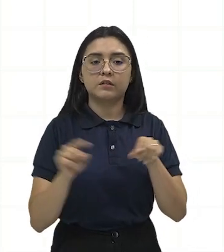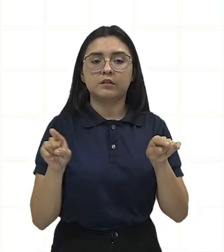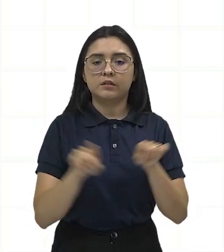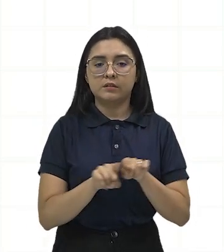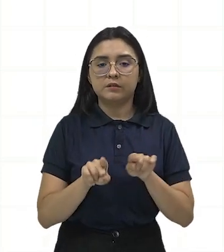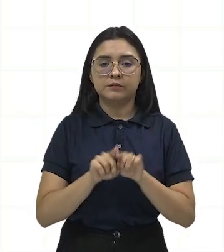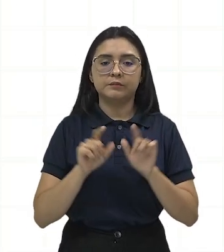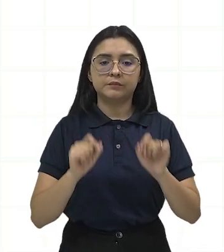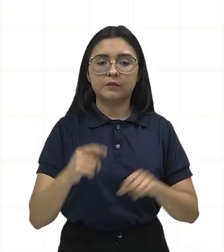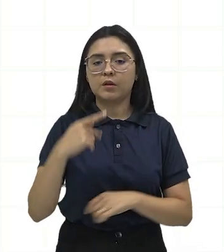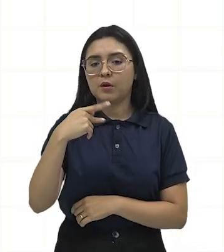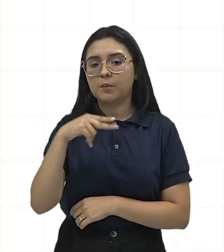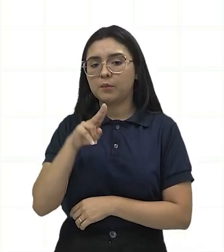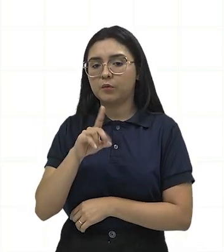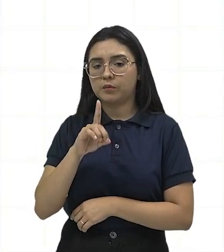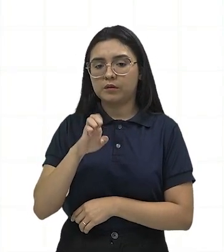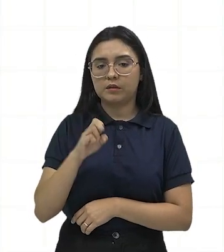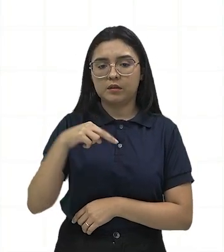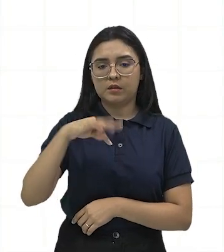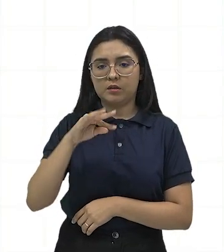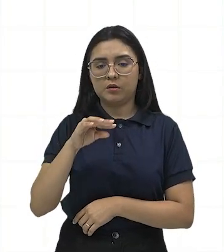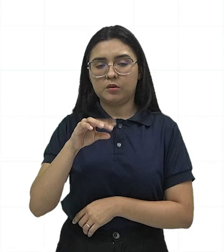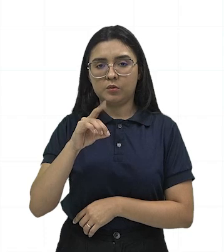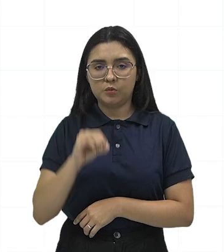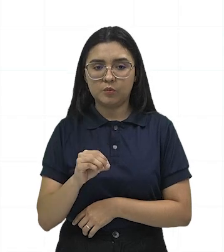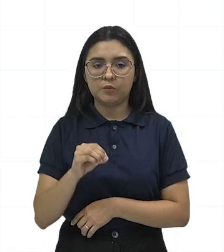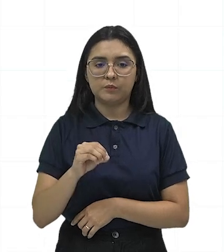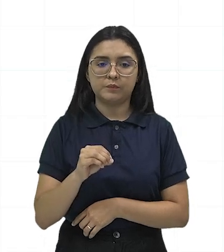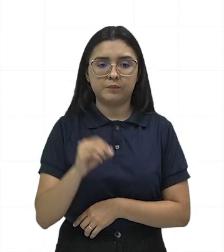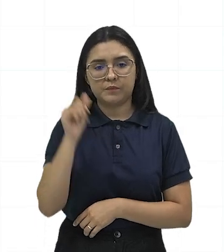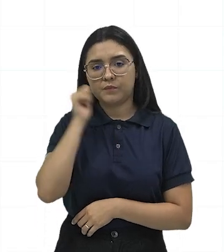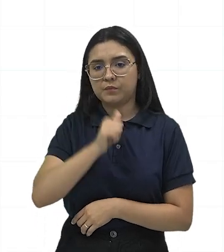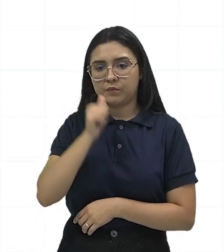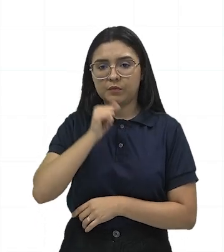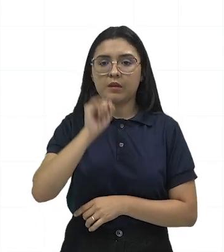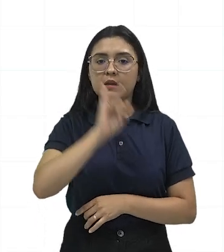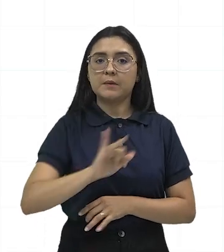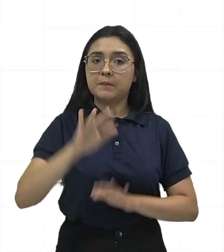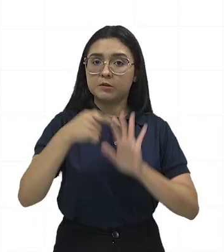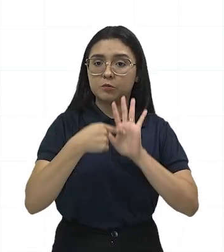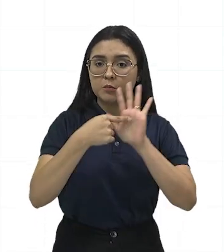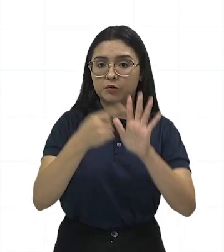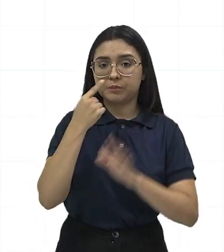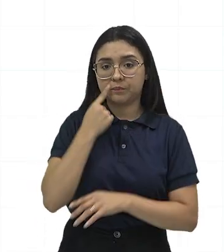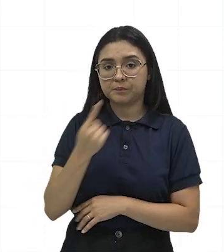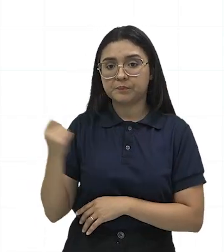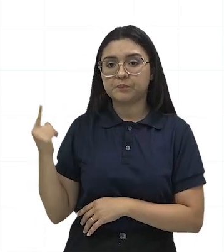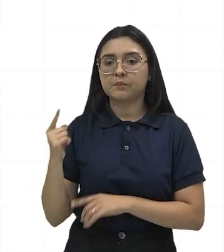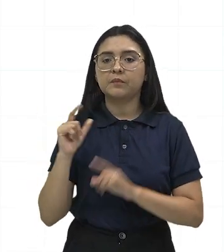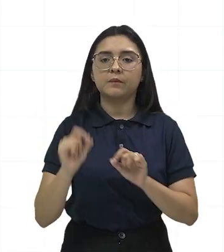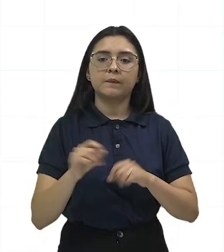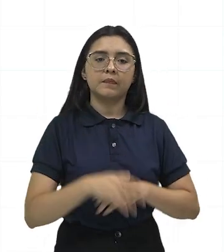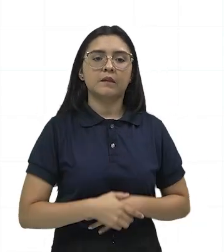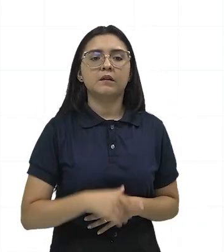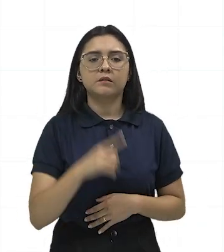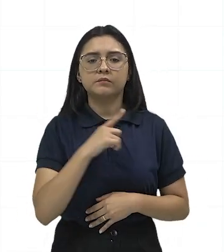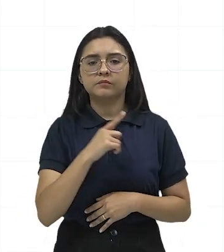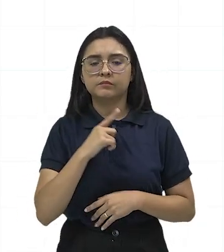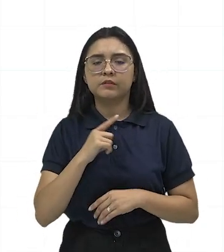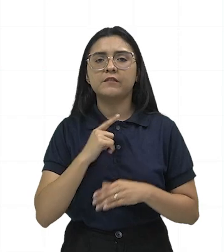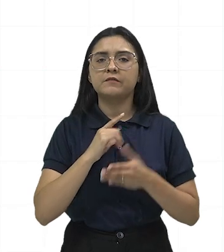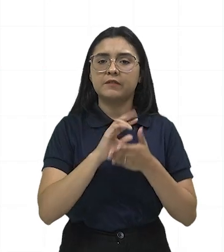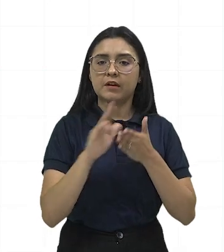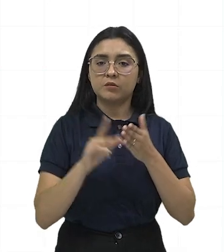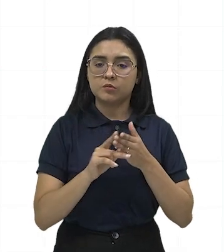de pudendo feminino. Então a gente observa aí, né, através dessa imagem, essa vulva é o conjunto de